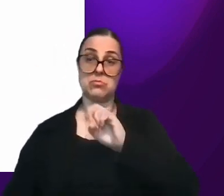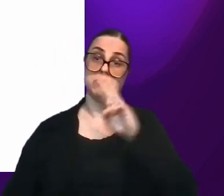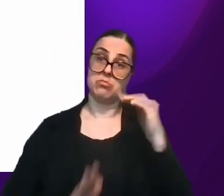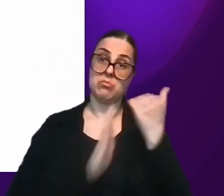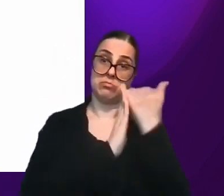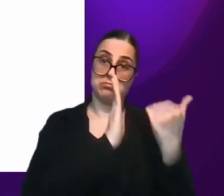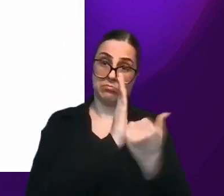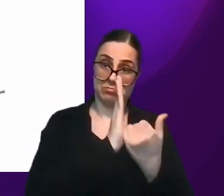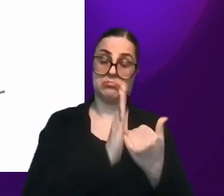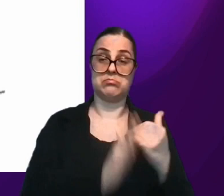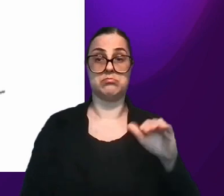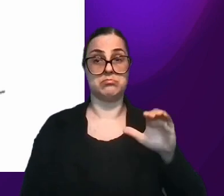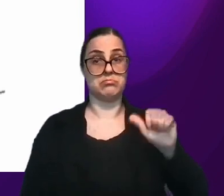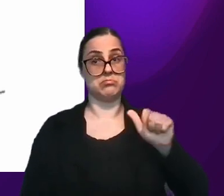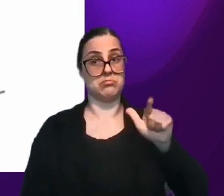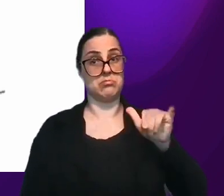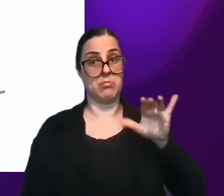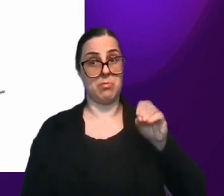base.